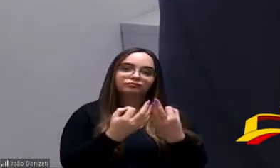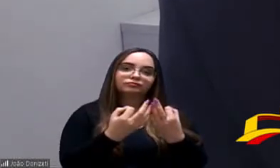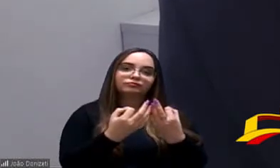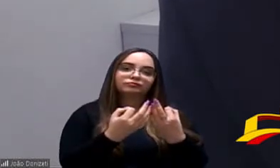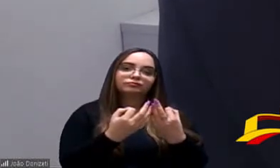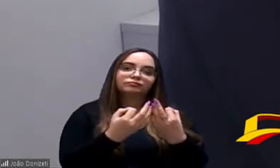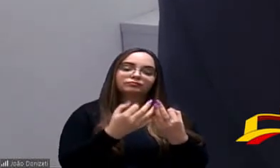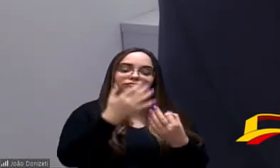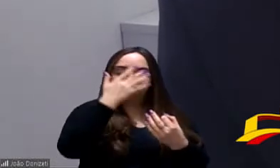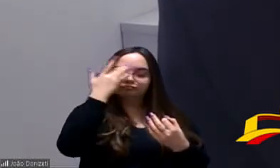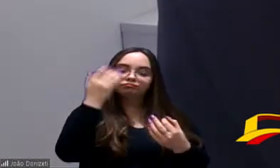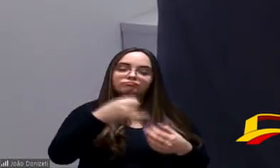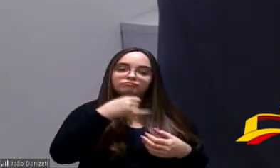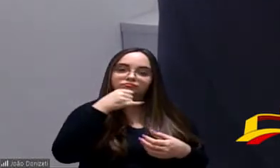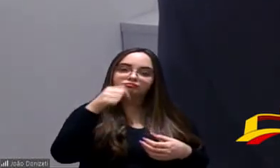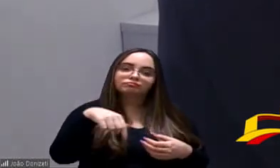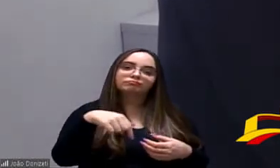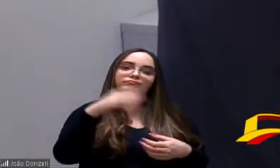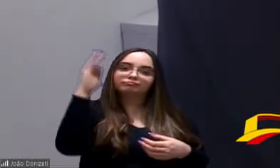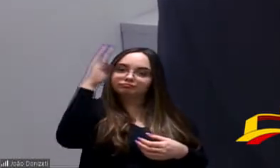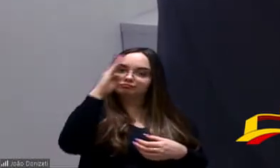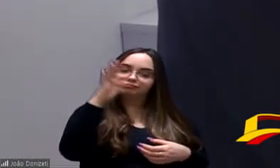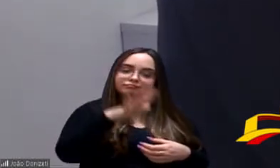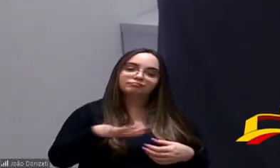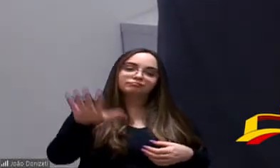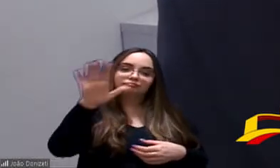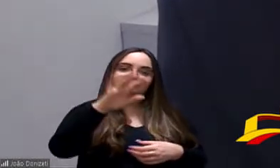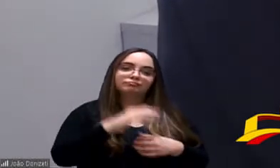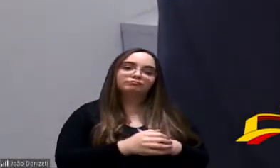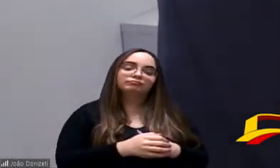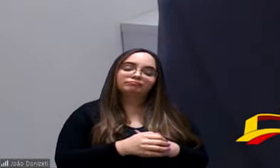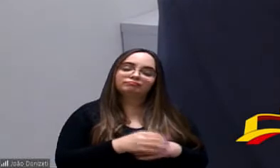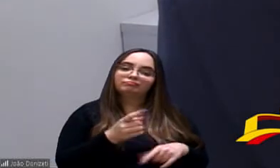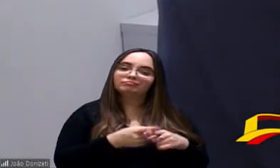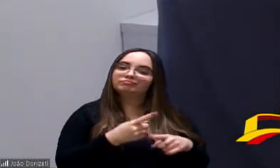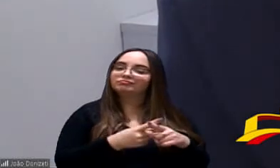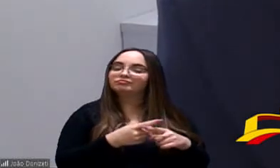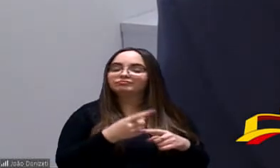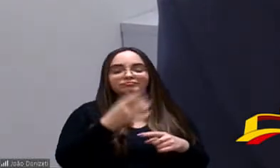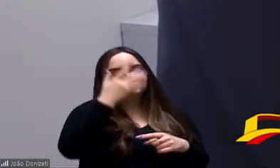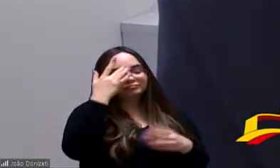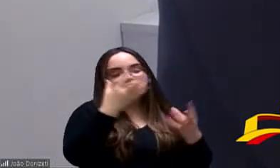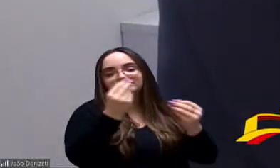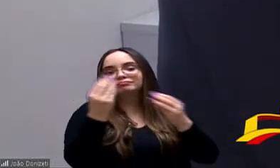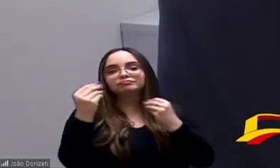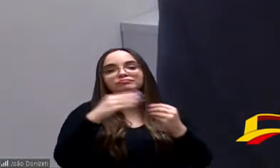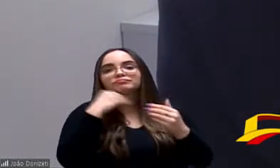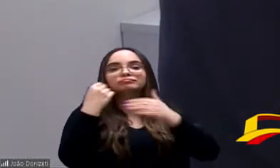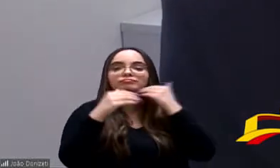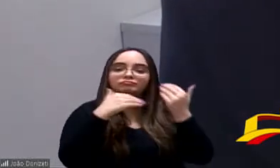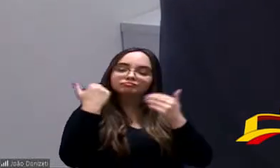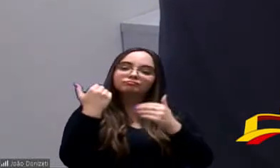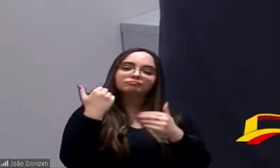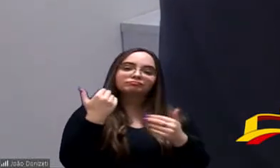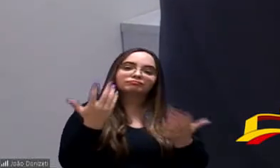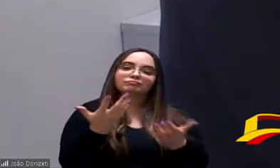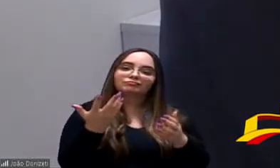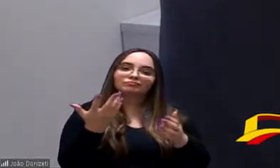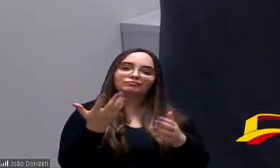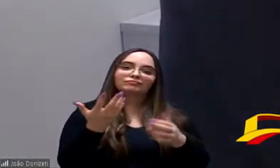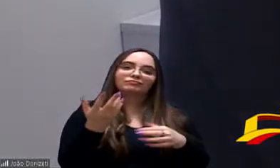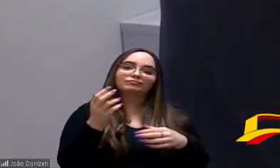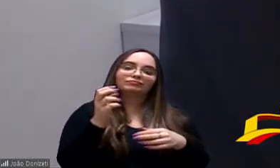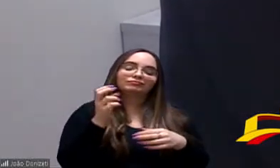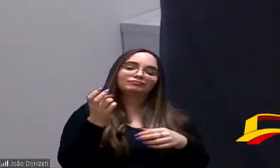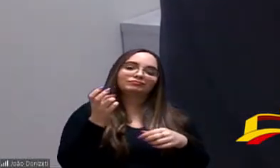nossa cidade, no Brasil e no planeta, com essa pandemia, com a questão desse vírus mortal que